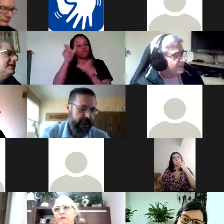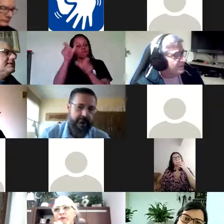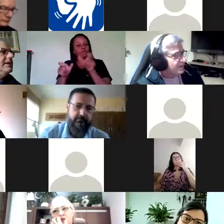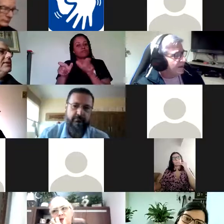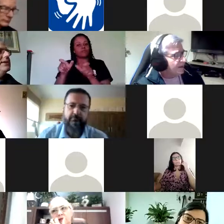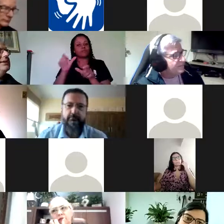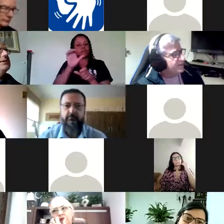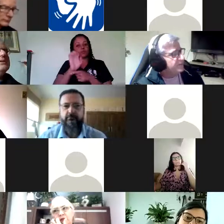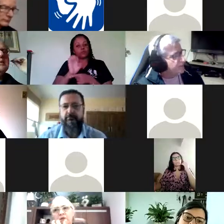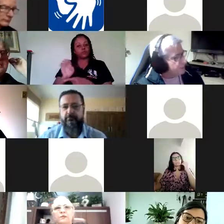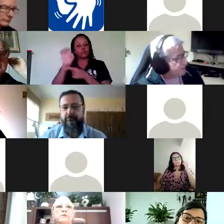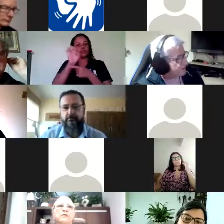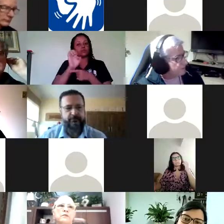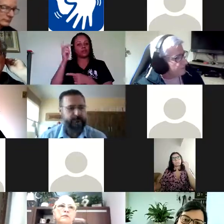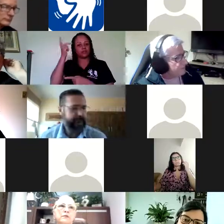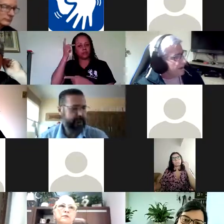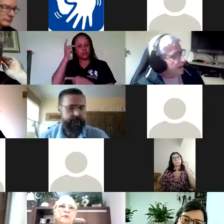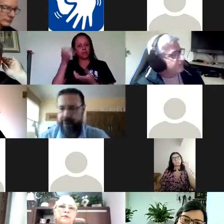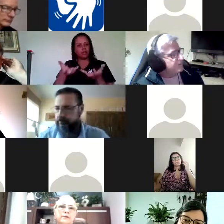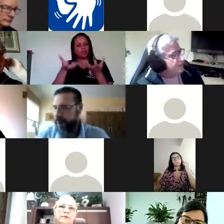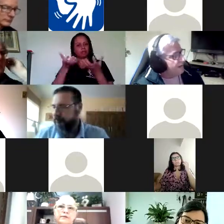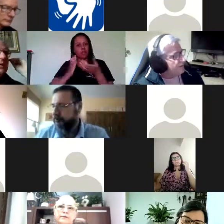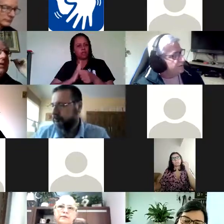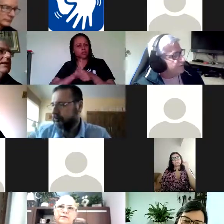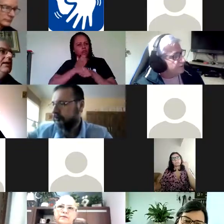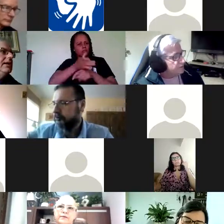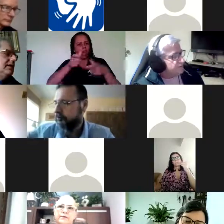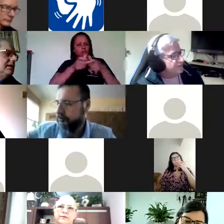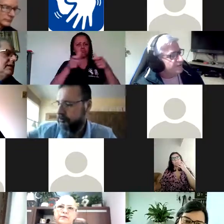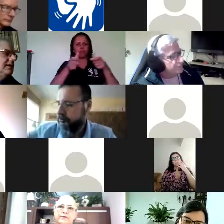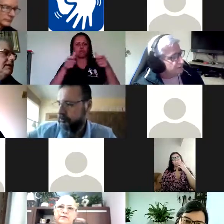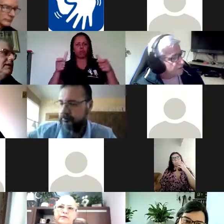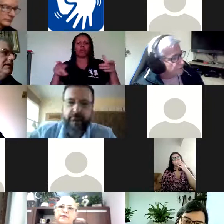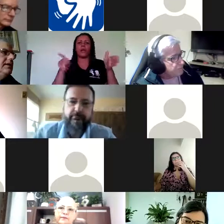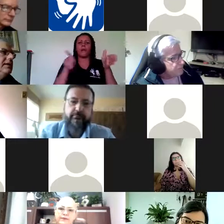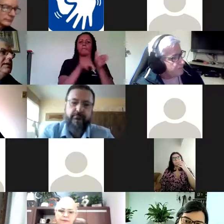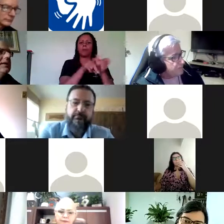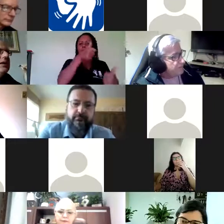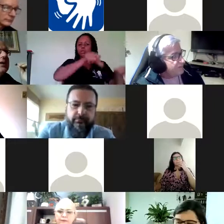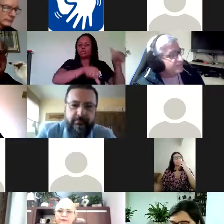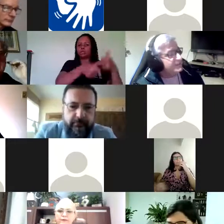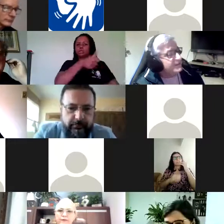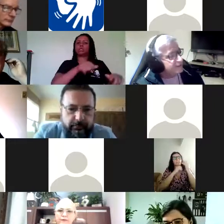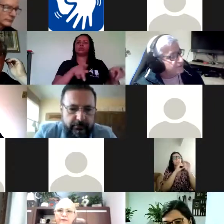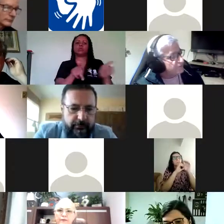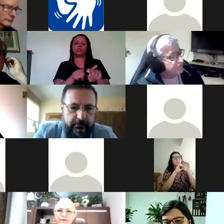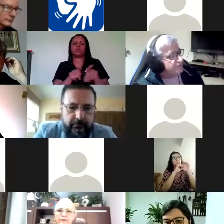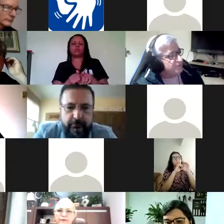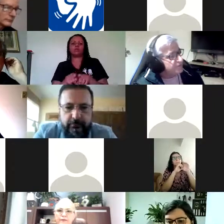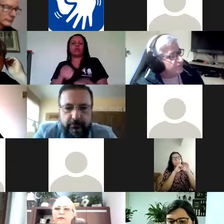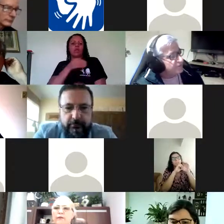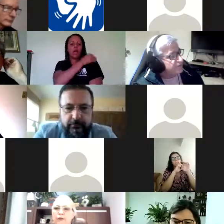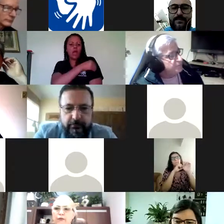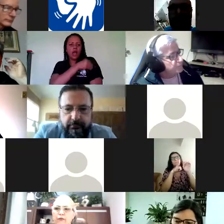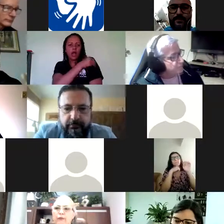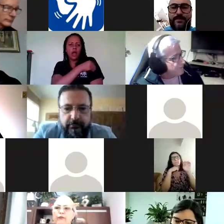ainda, avançar no setor químico, avançar no setor de usinas de açúcar e álcool, mas desde que haja consenso e